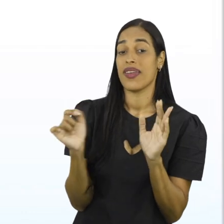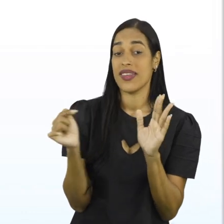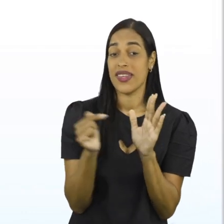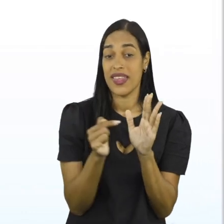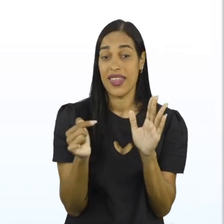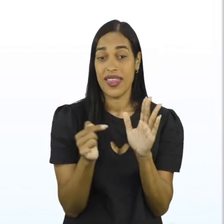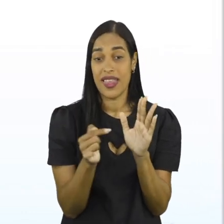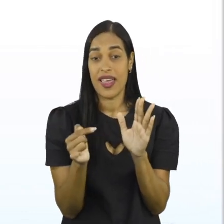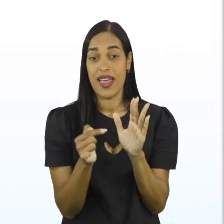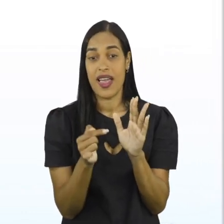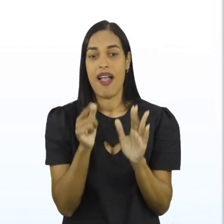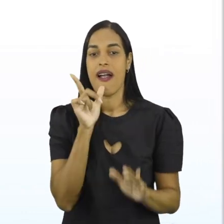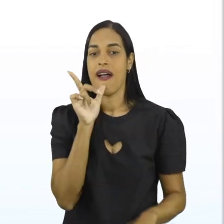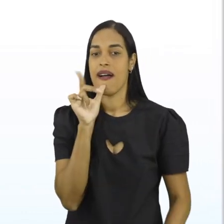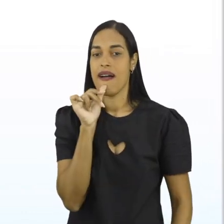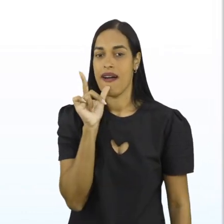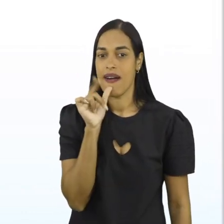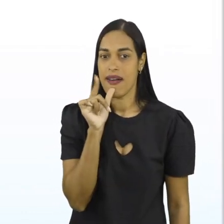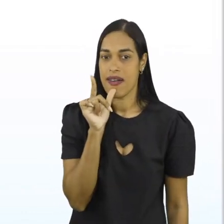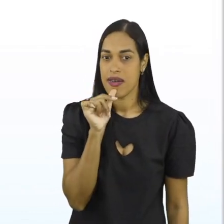em quebrar água